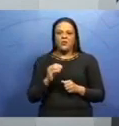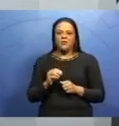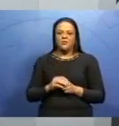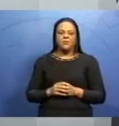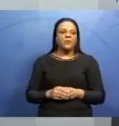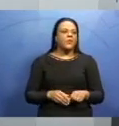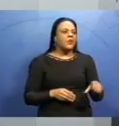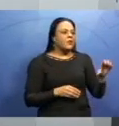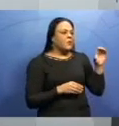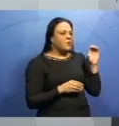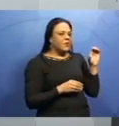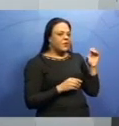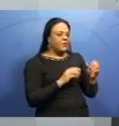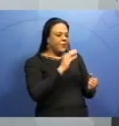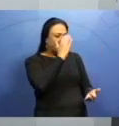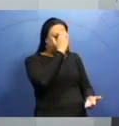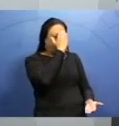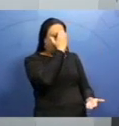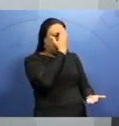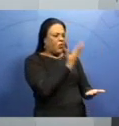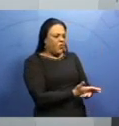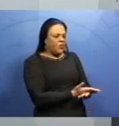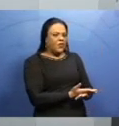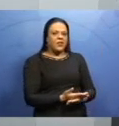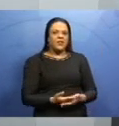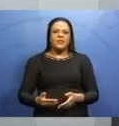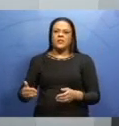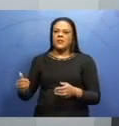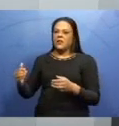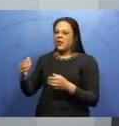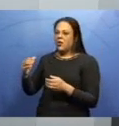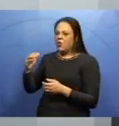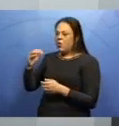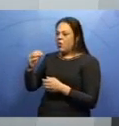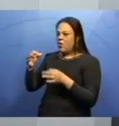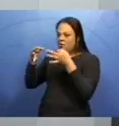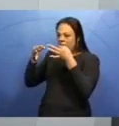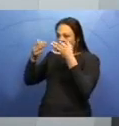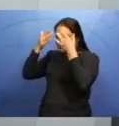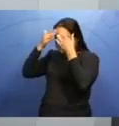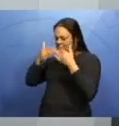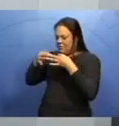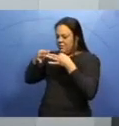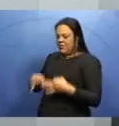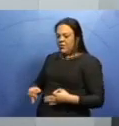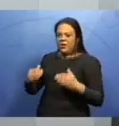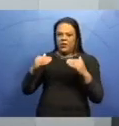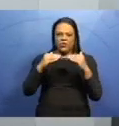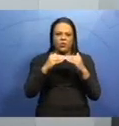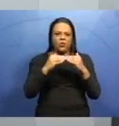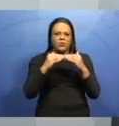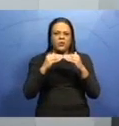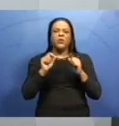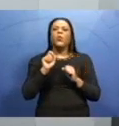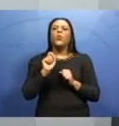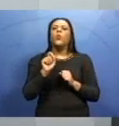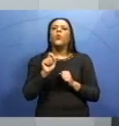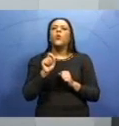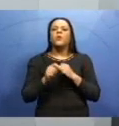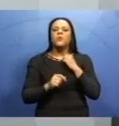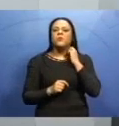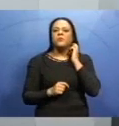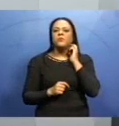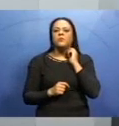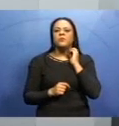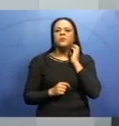C. A confiança é amiga da lealdade. Qual dessas três alternativas vocês acham que melhor encaixam para